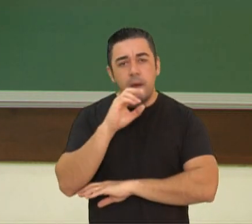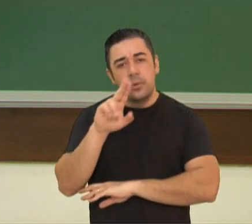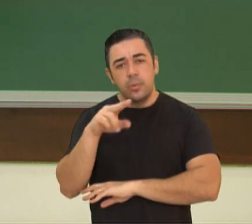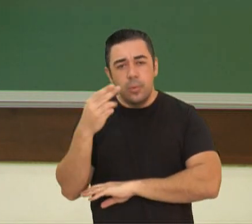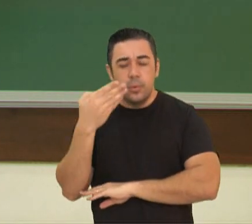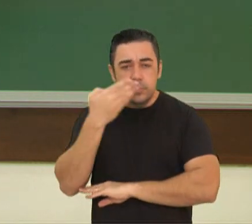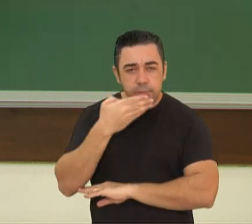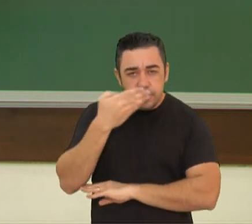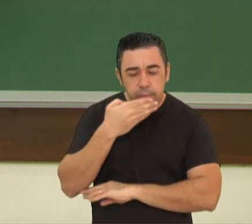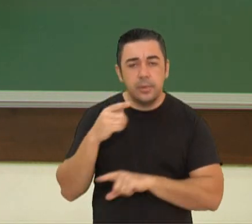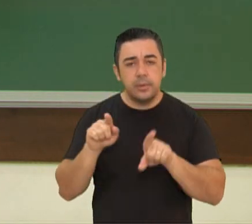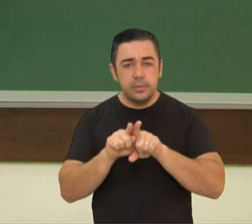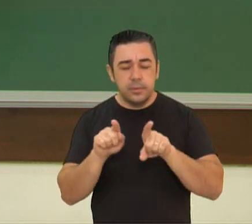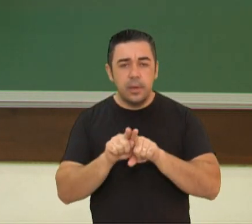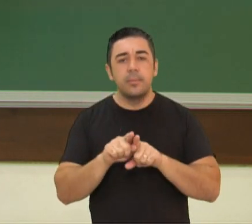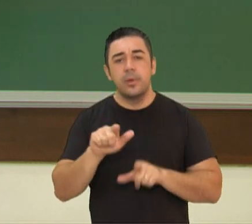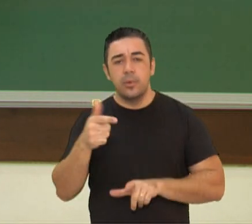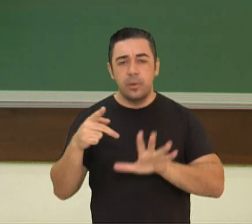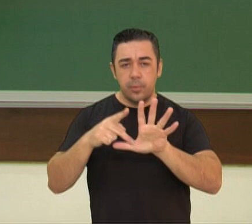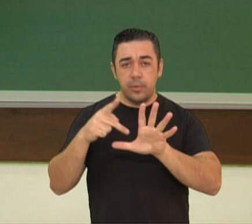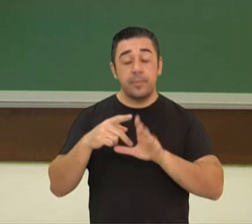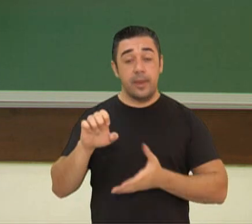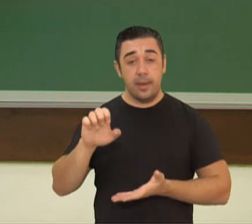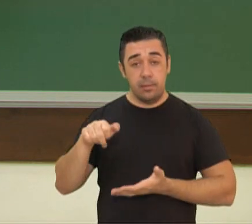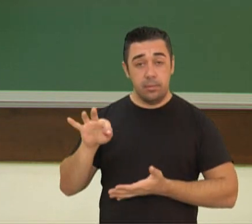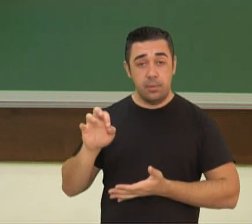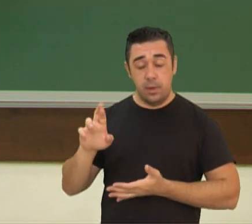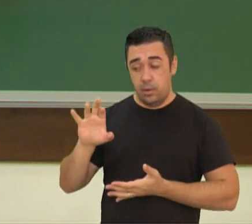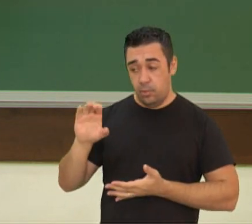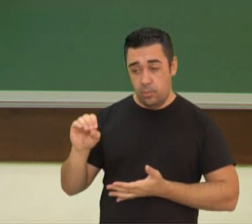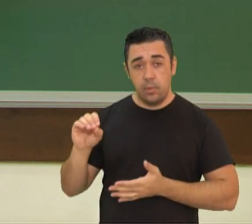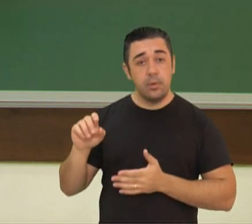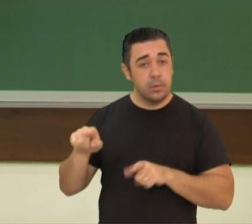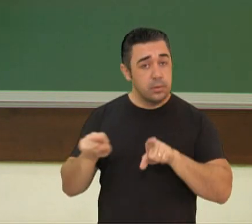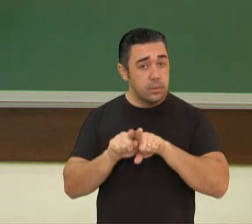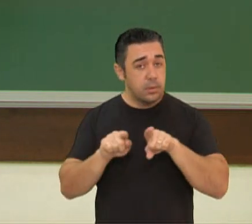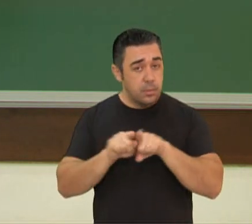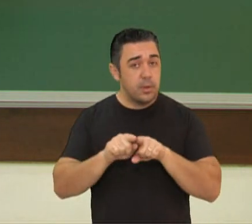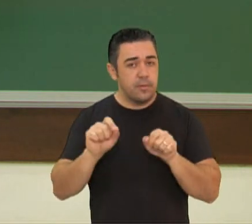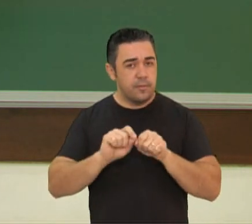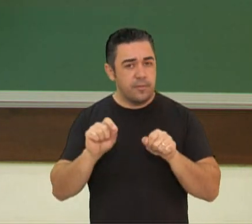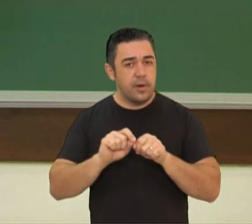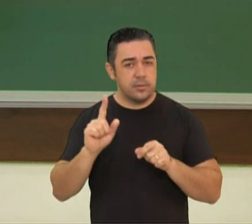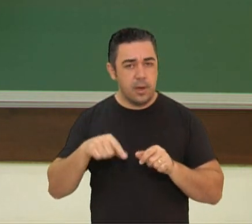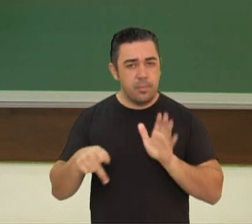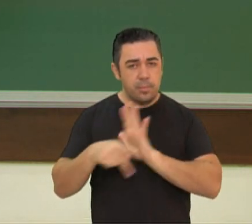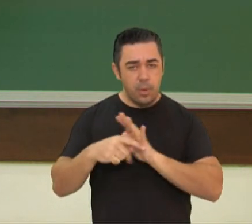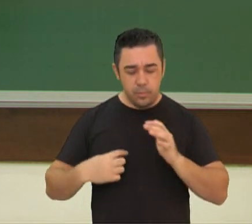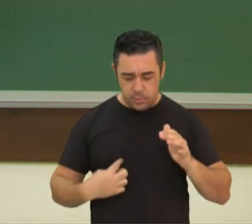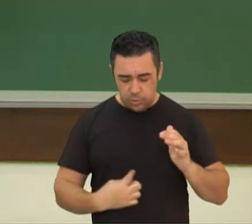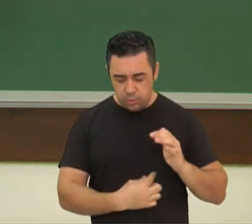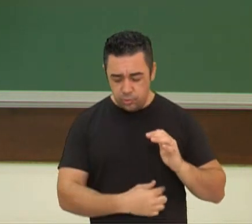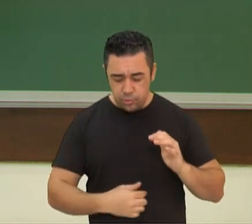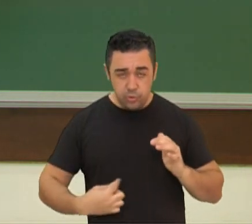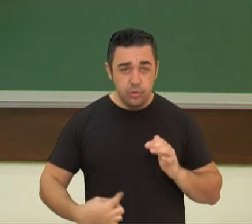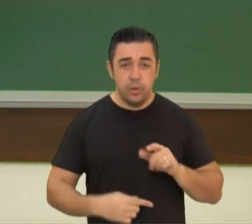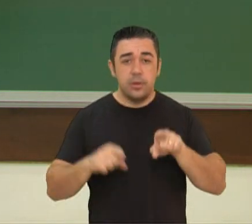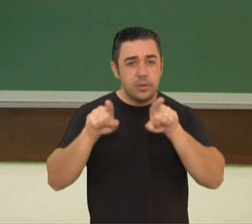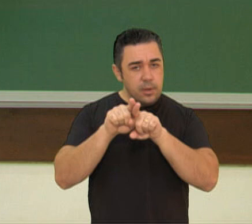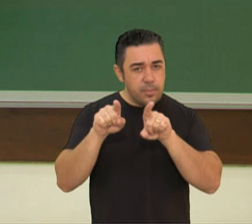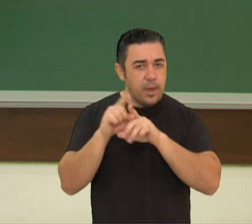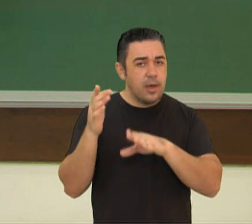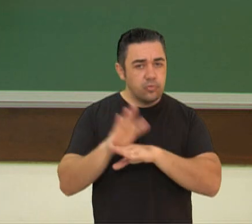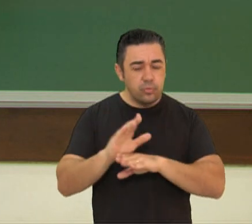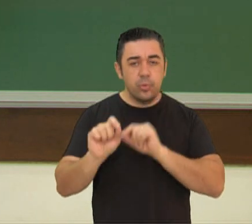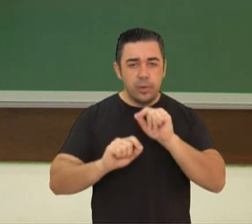gorduras, tá? O suco entérico, a mesma coisa, que é produzido, né, lá pelo nosso intestino, ele também vai atuar